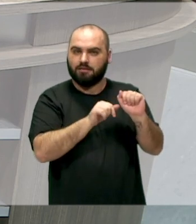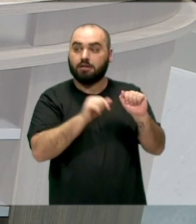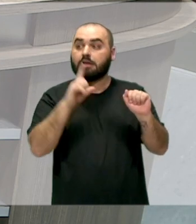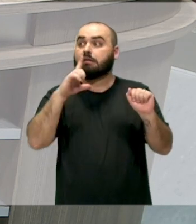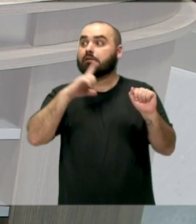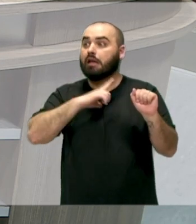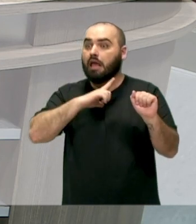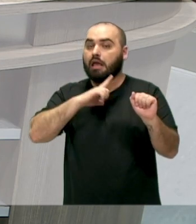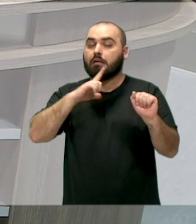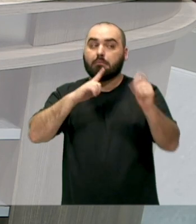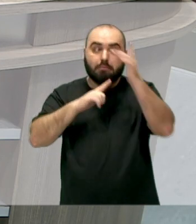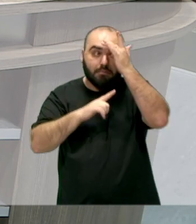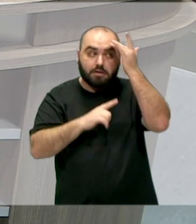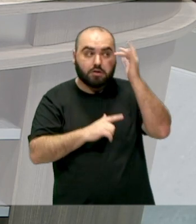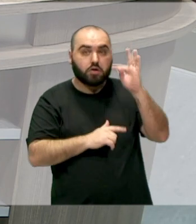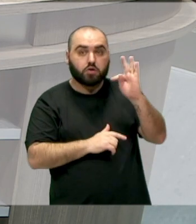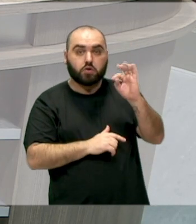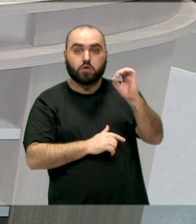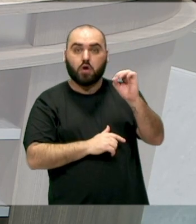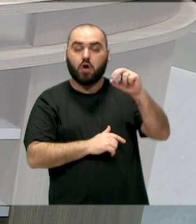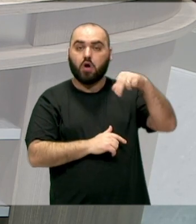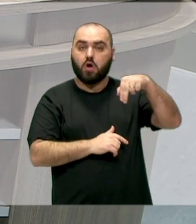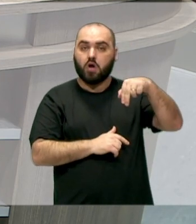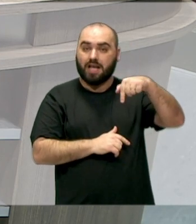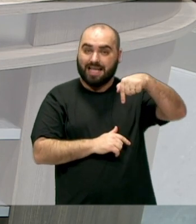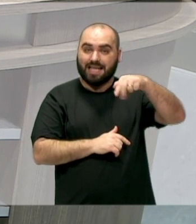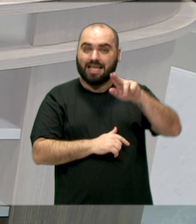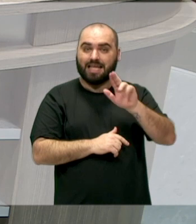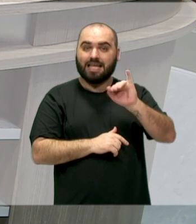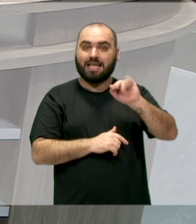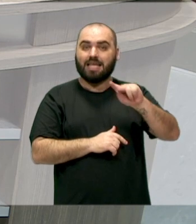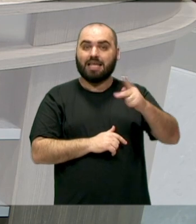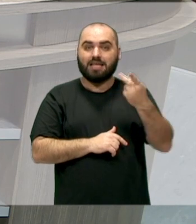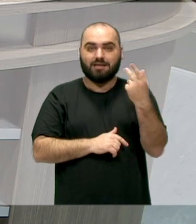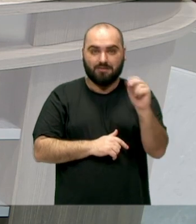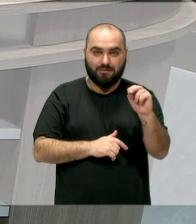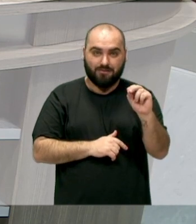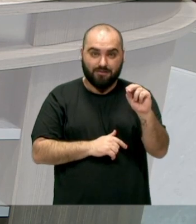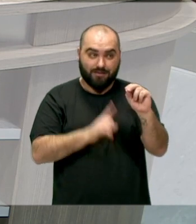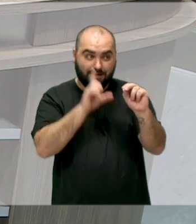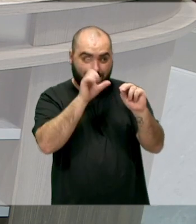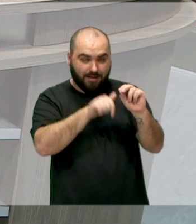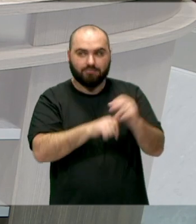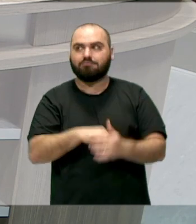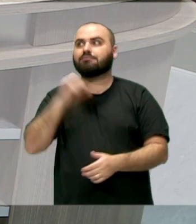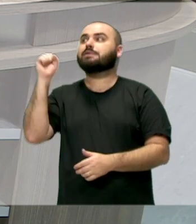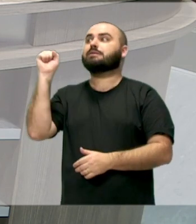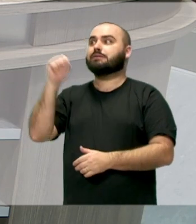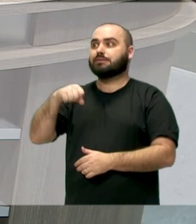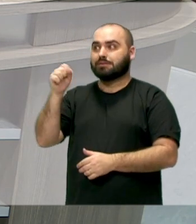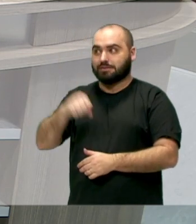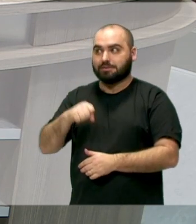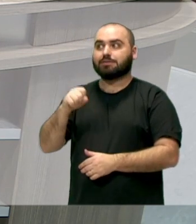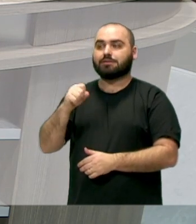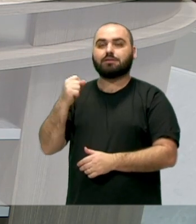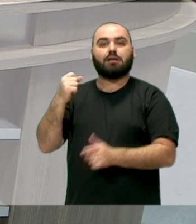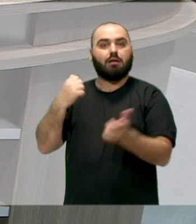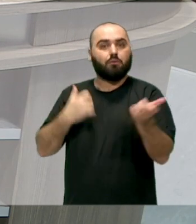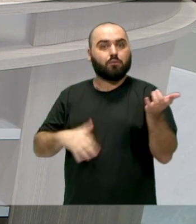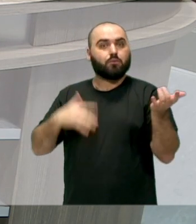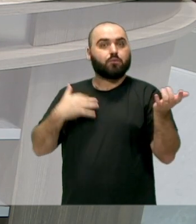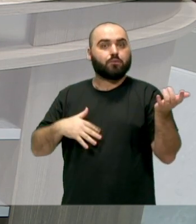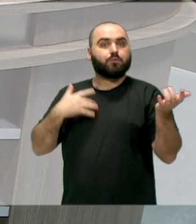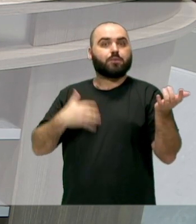Toquinho. Toquinho. Grande parceiro do Vinícius de Moraes. Sim, e o Toquinho junto com um grande